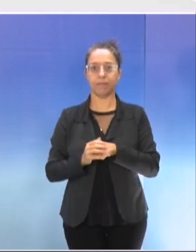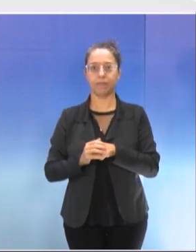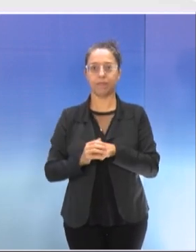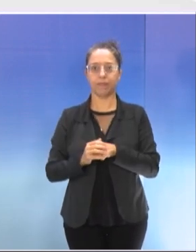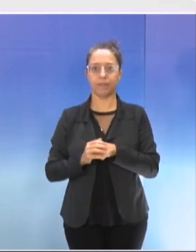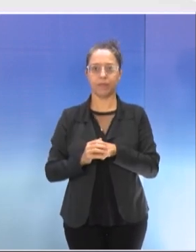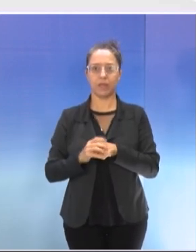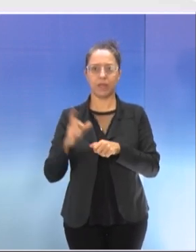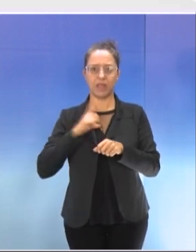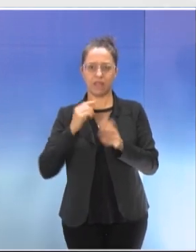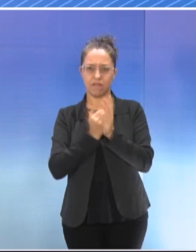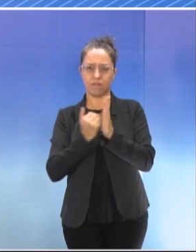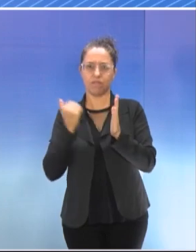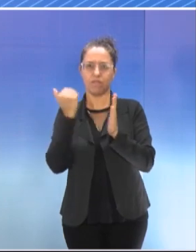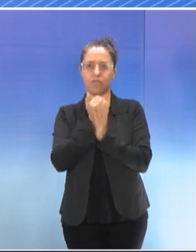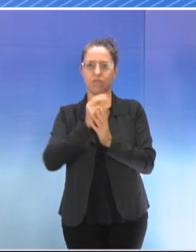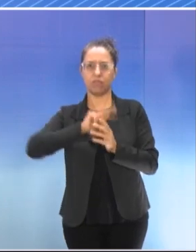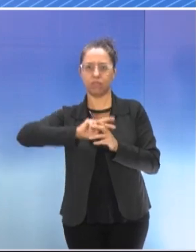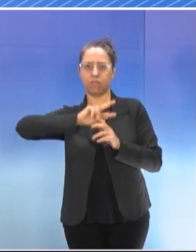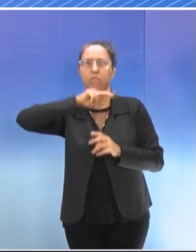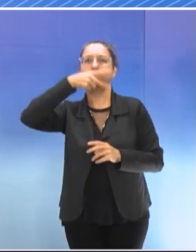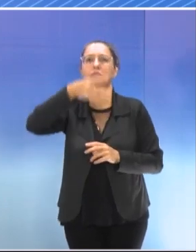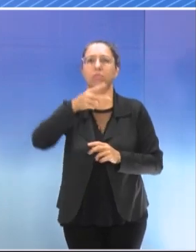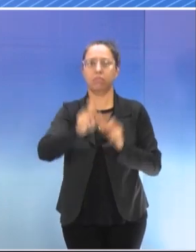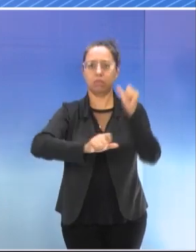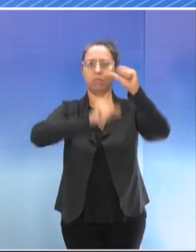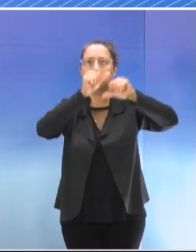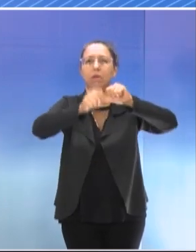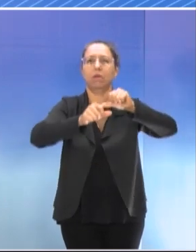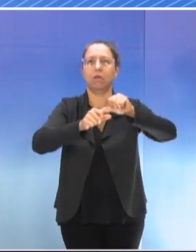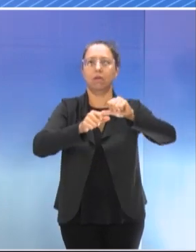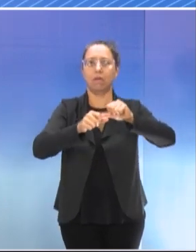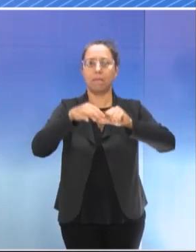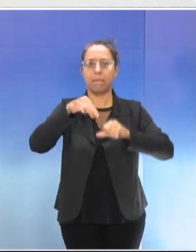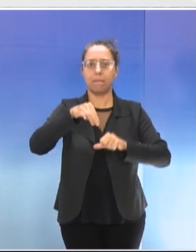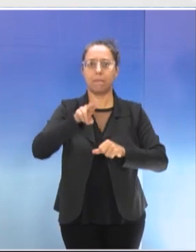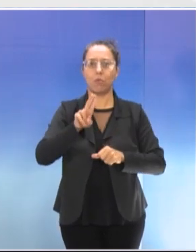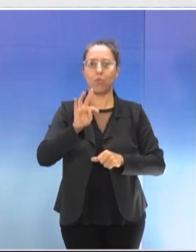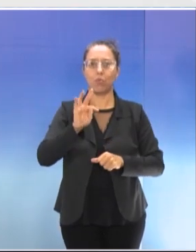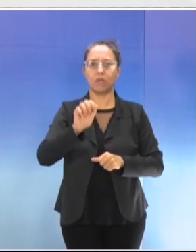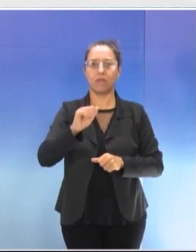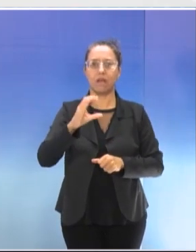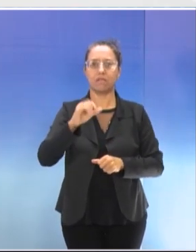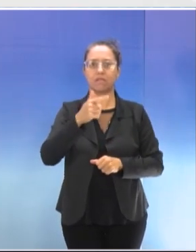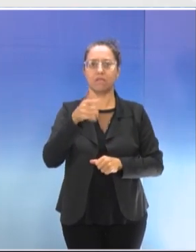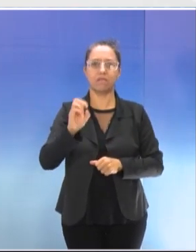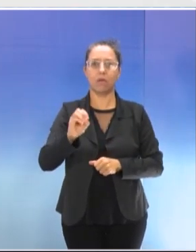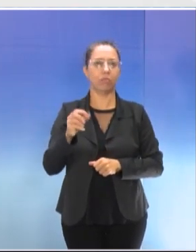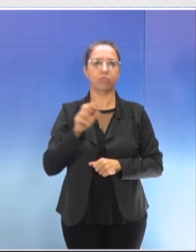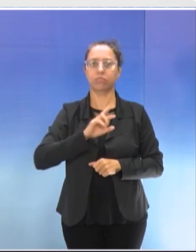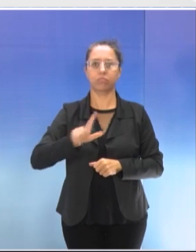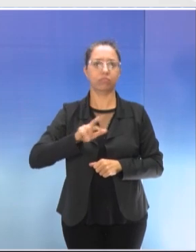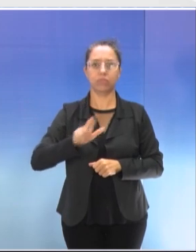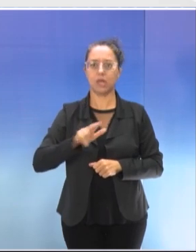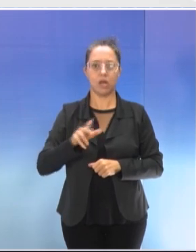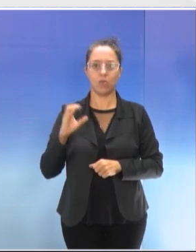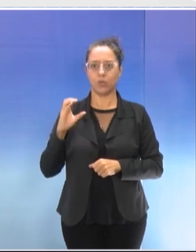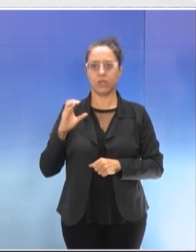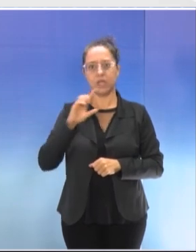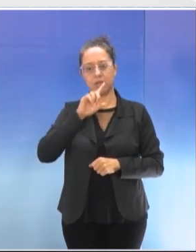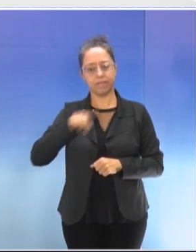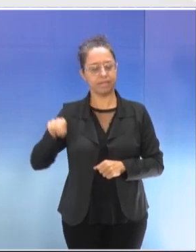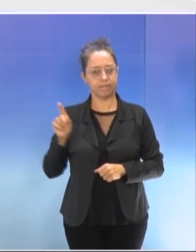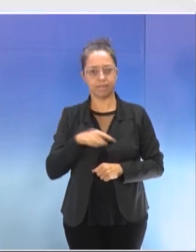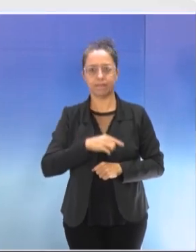Houve mutação, houve transformação? Não houve. Não houve, então a letra C também